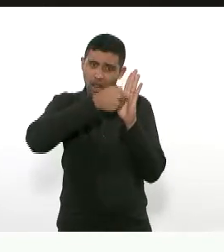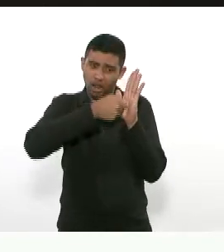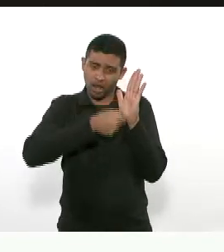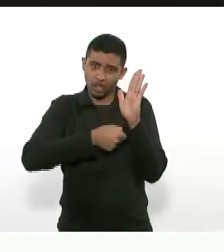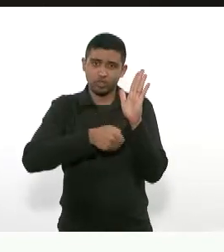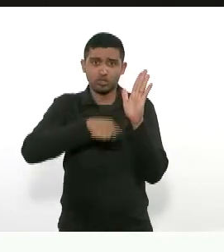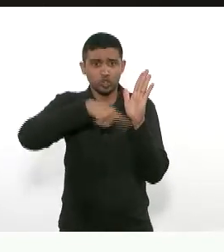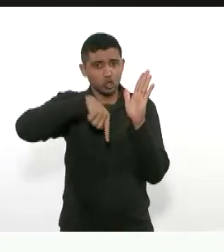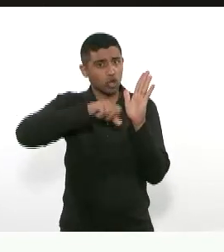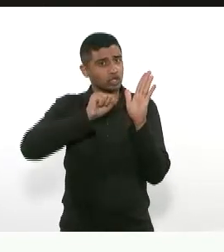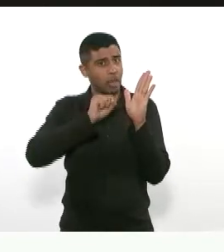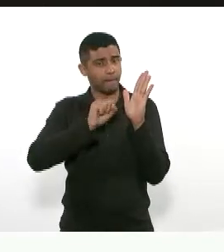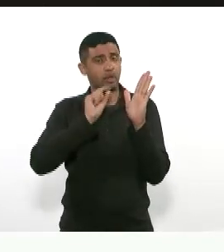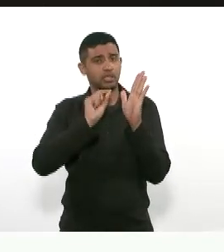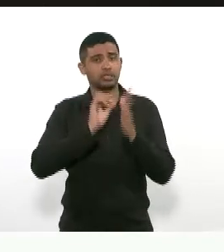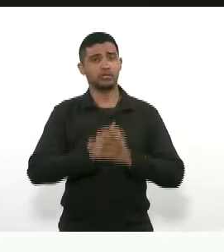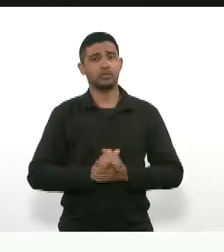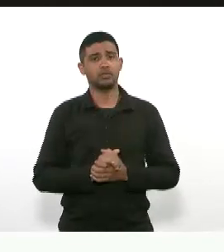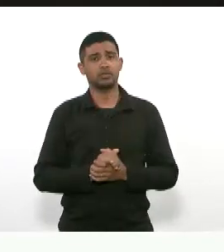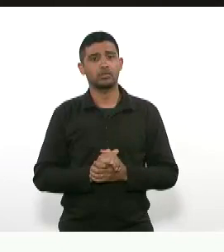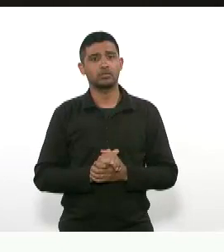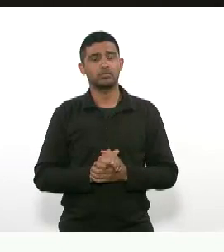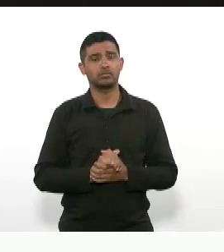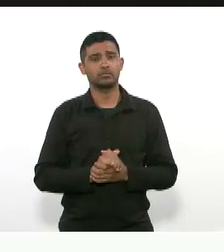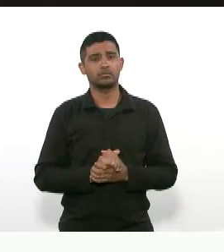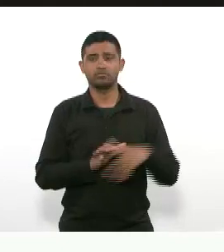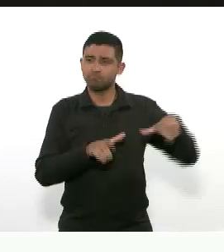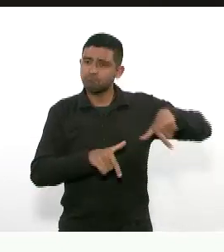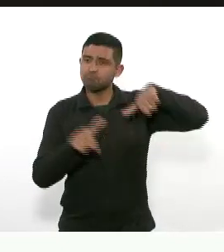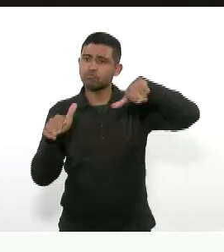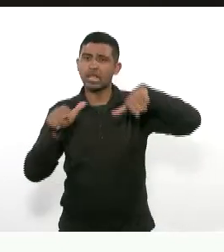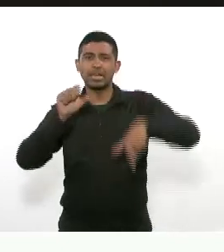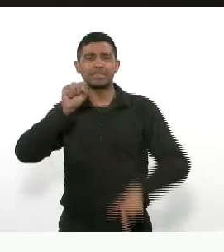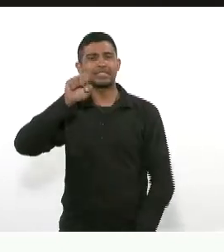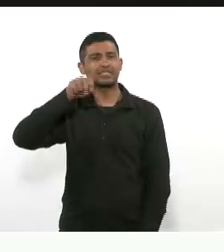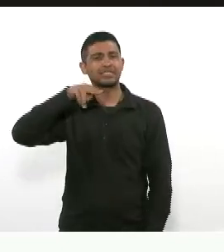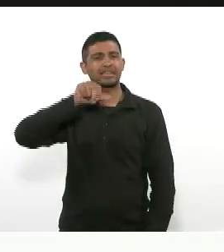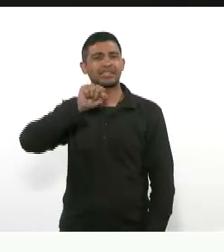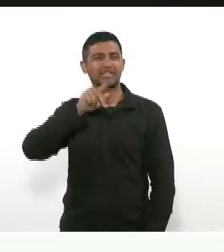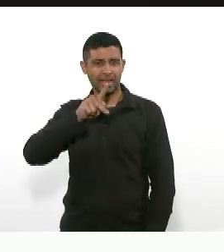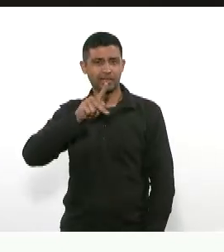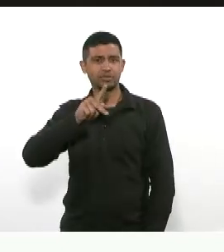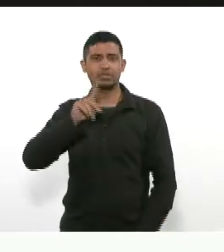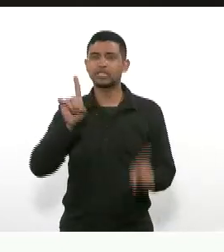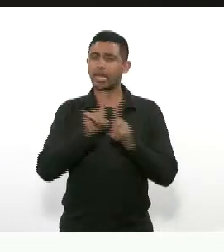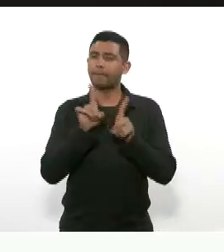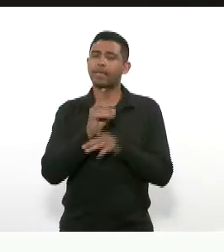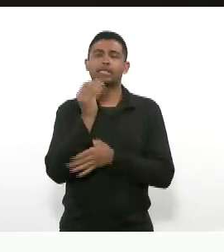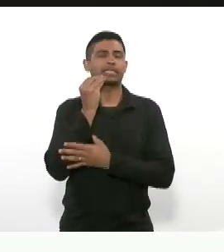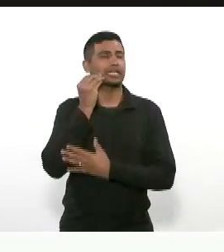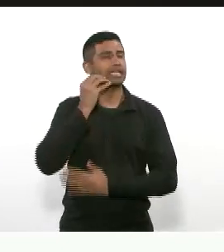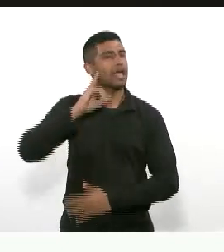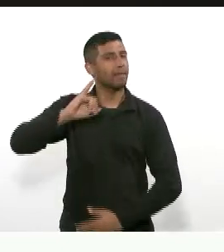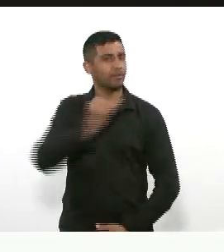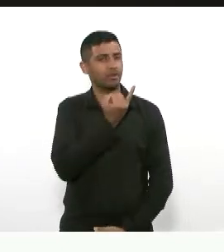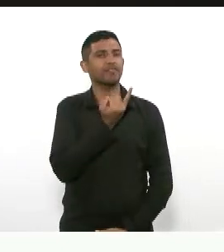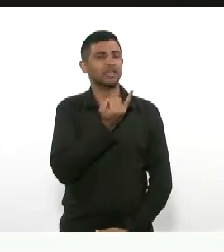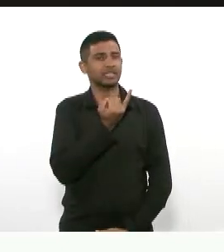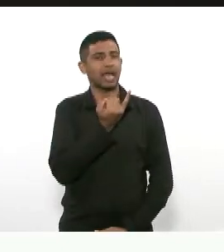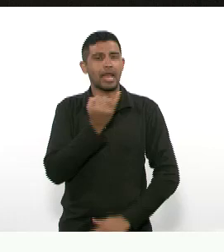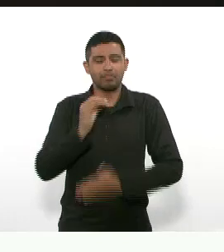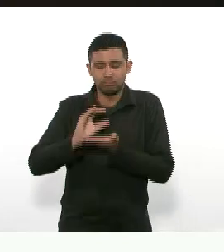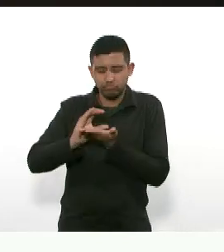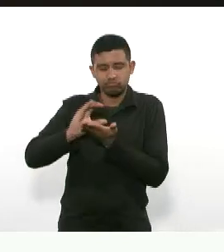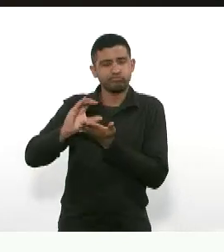possamos levar para a Senasp e tentar aproveitar parte do